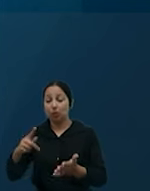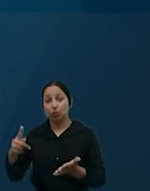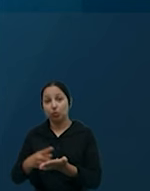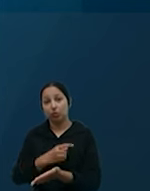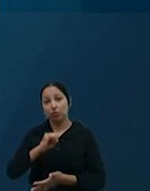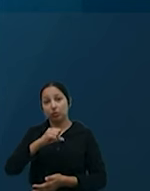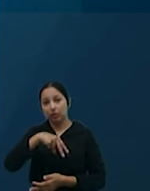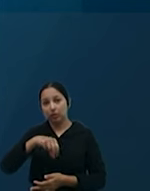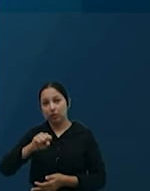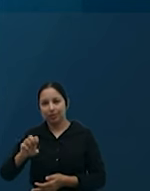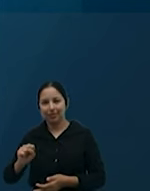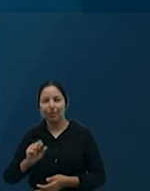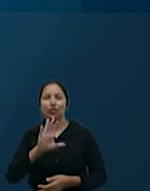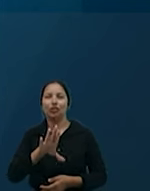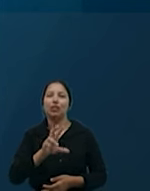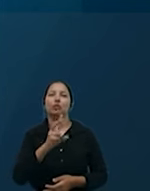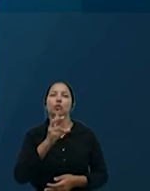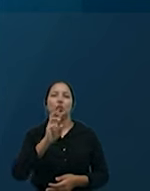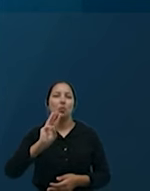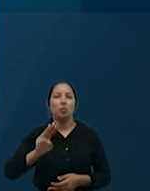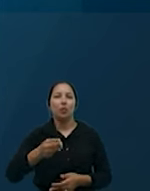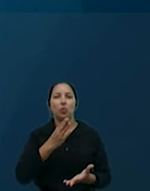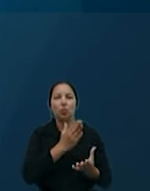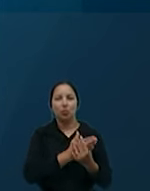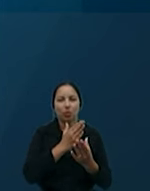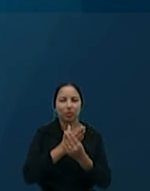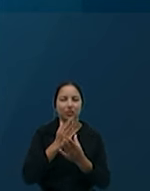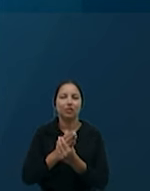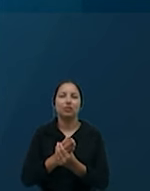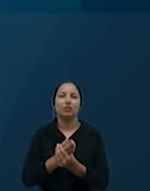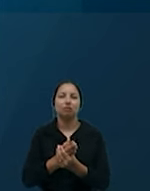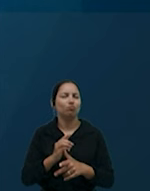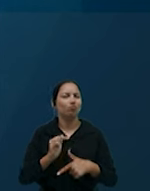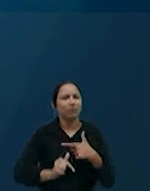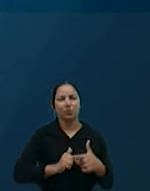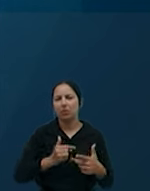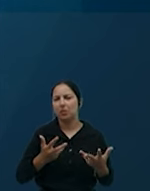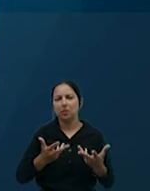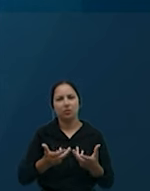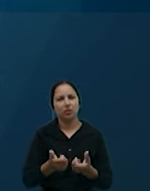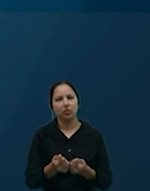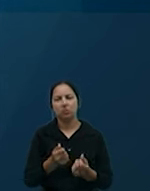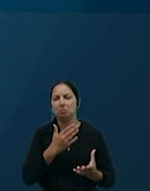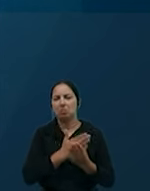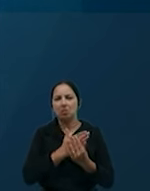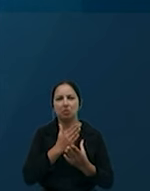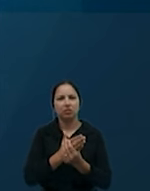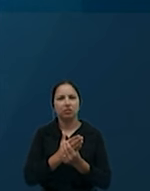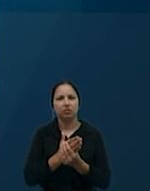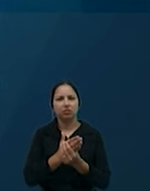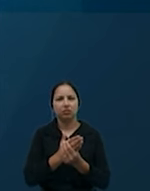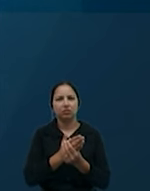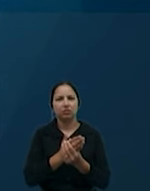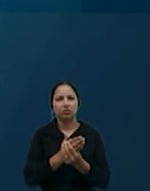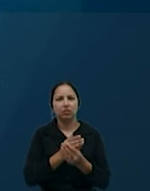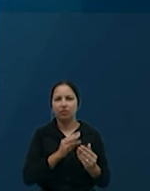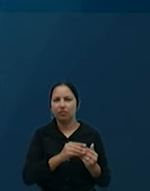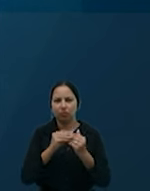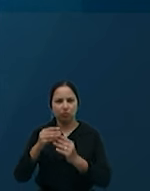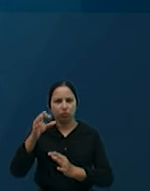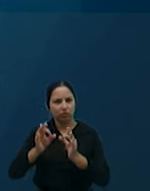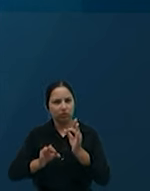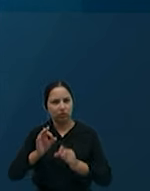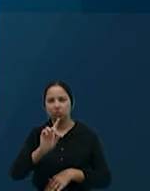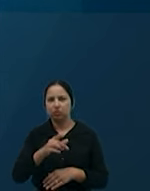processos no Conselho de Recursos, que faz um trabalho fantástico, processos que não estão vindo para o judiciário. Afastamento do cidadão